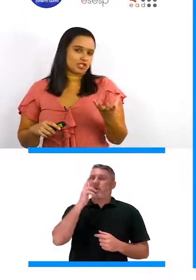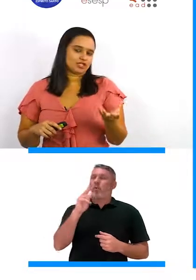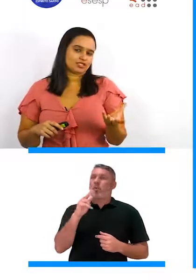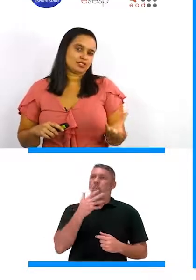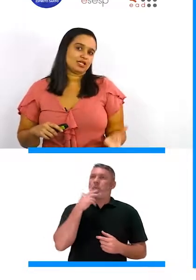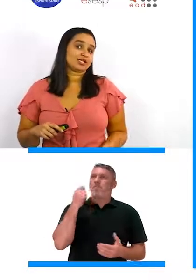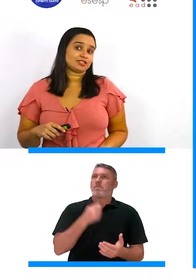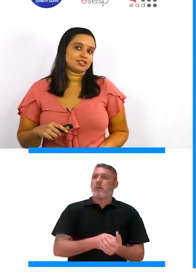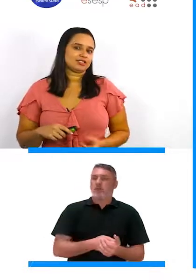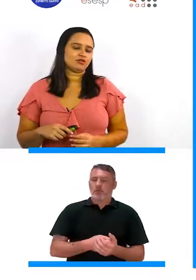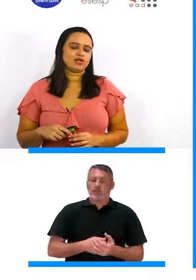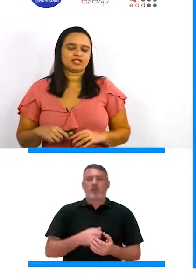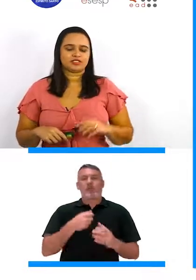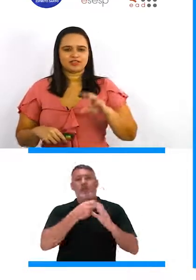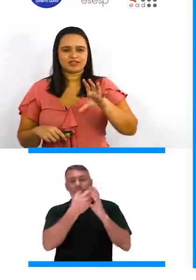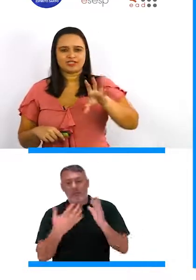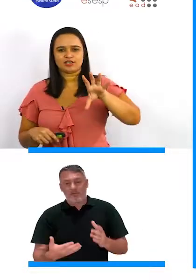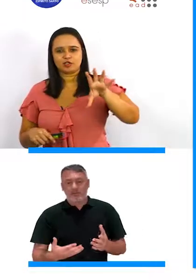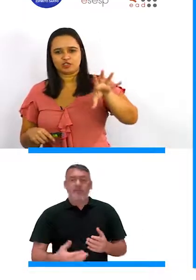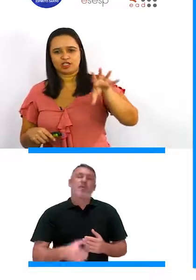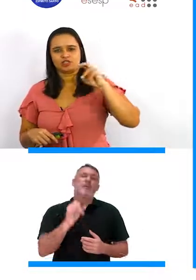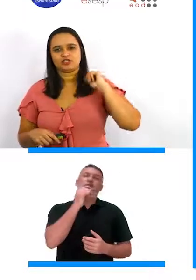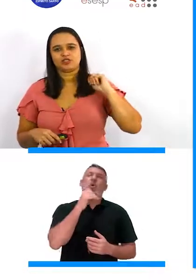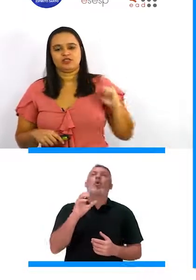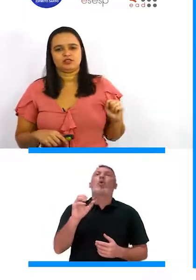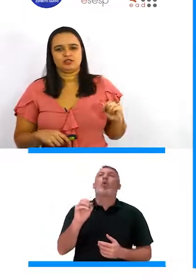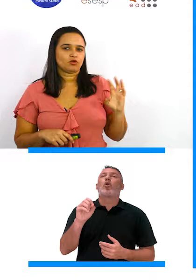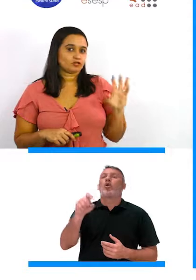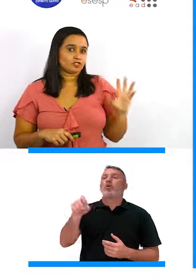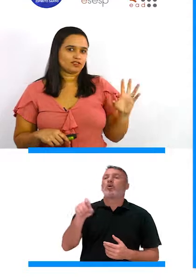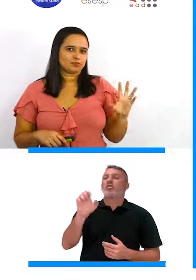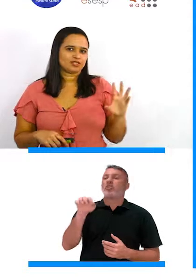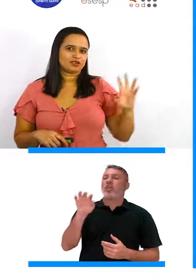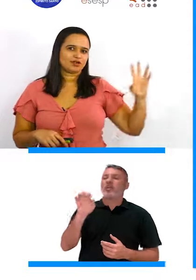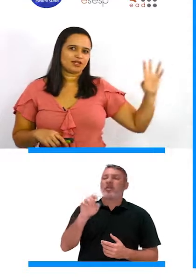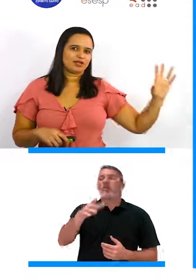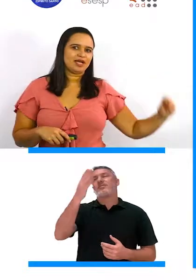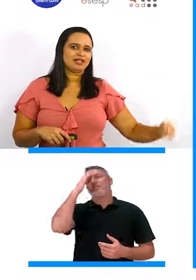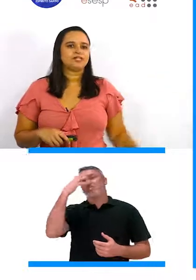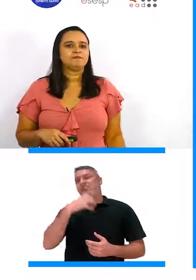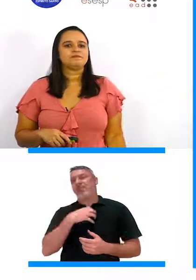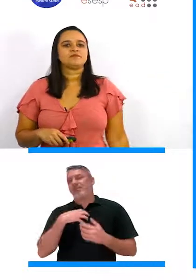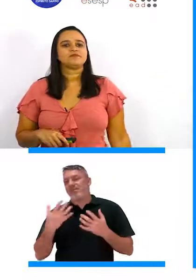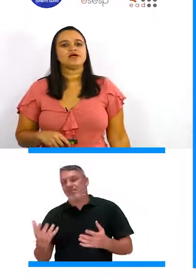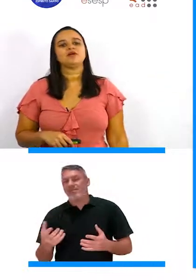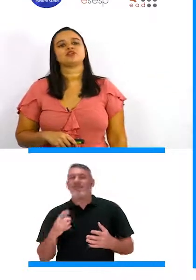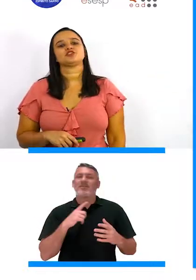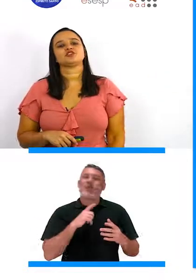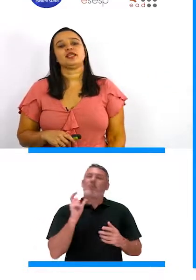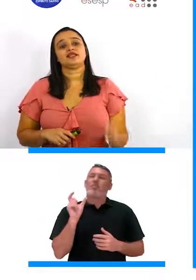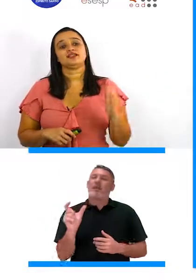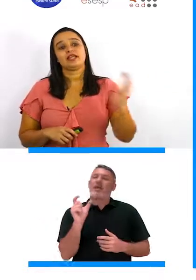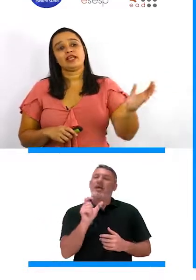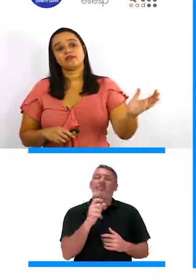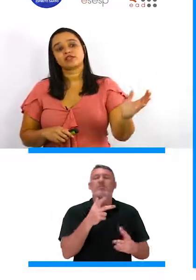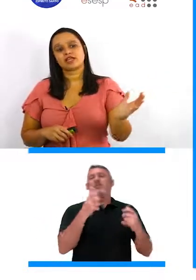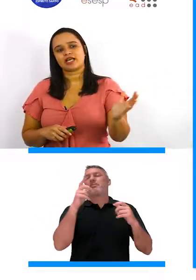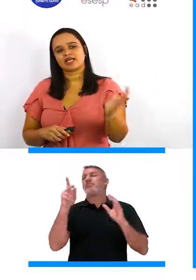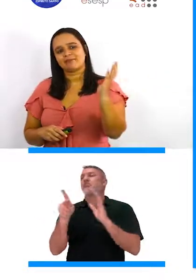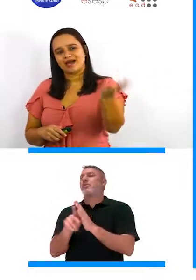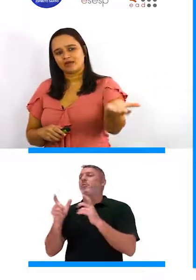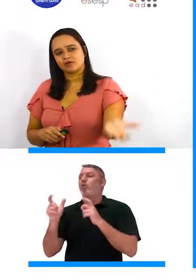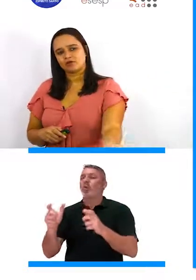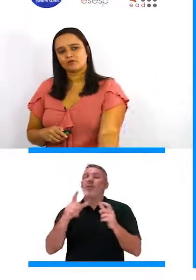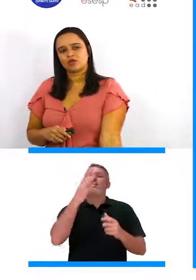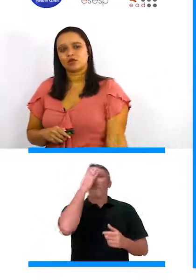pode caracterizar um lugar. Se tivesse ali Oxente, logo vocês iam pensar o quê? Na Bahia. Então, a gente tem termos